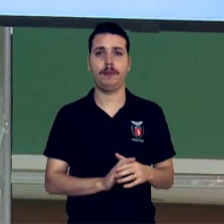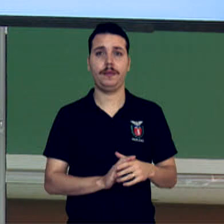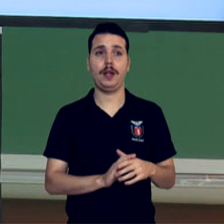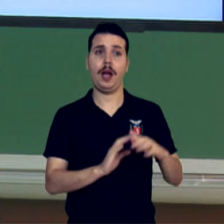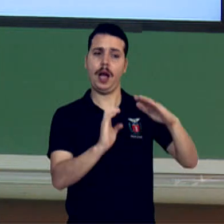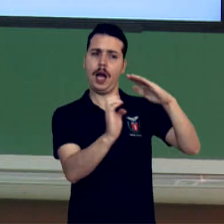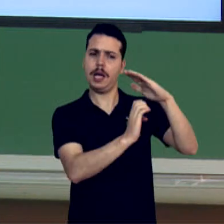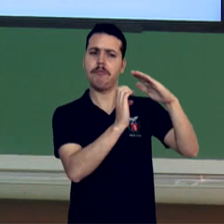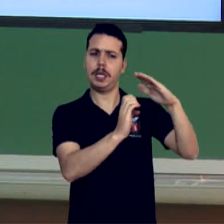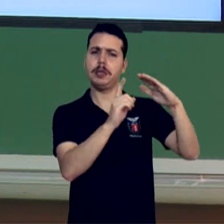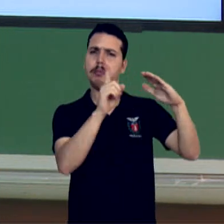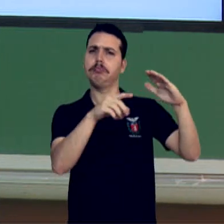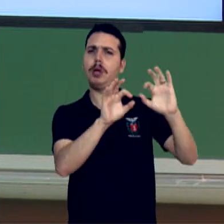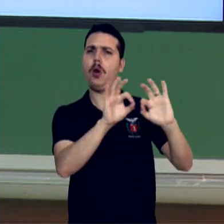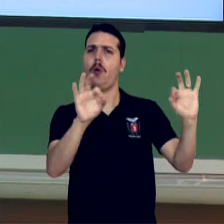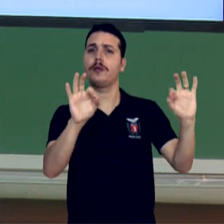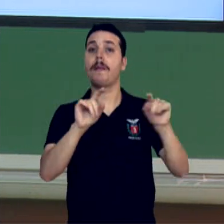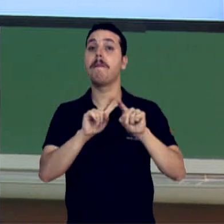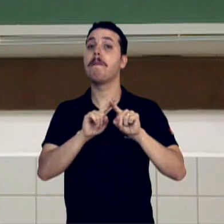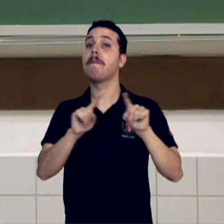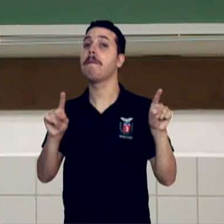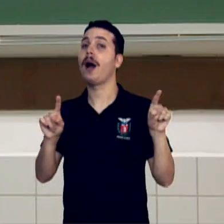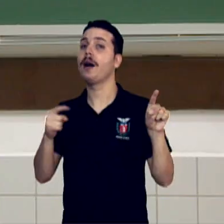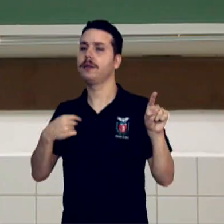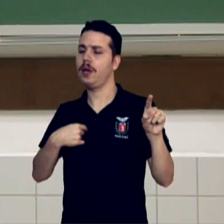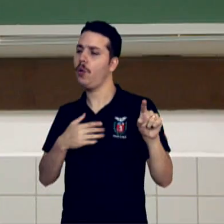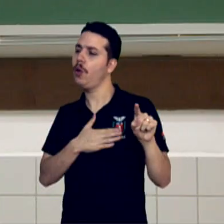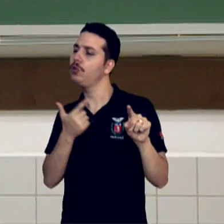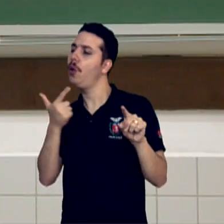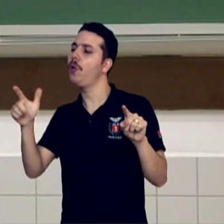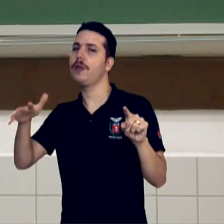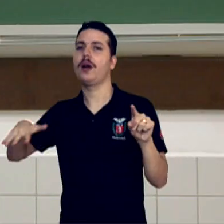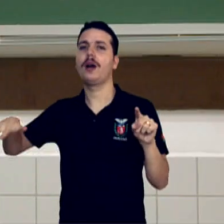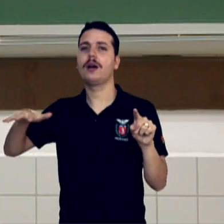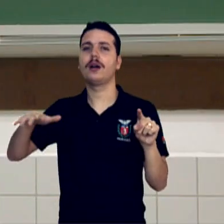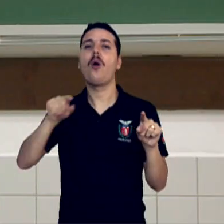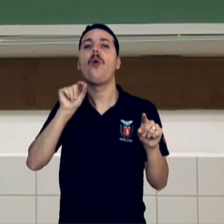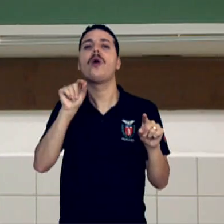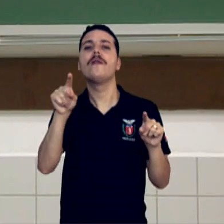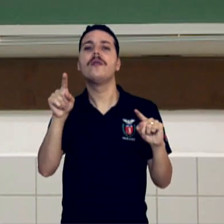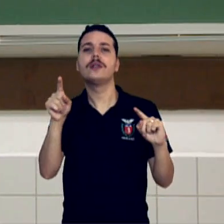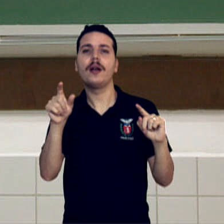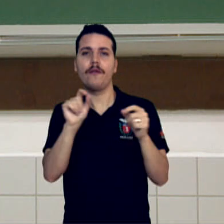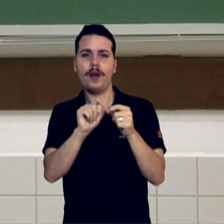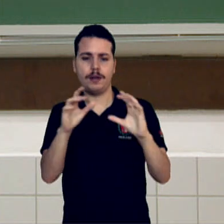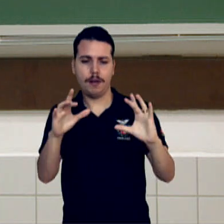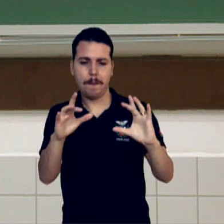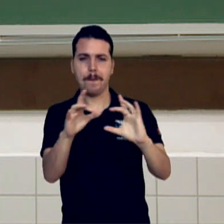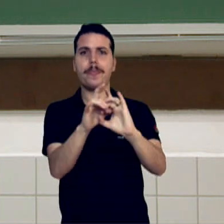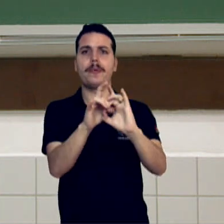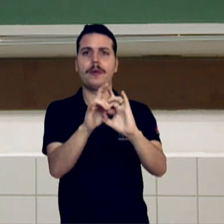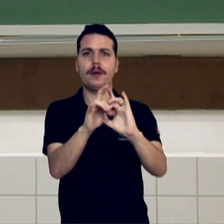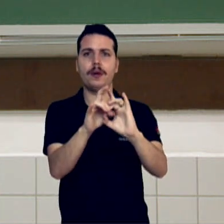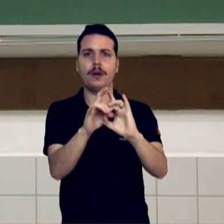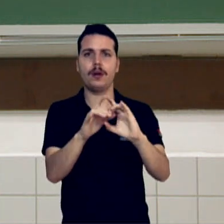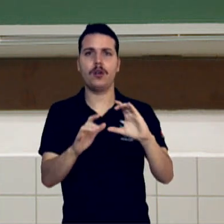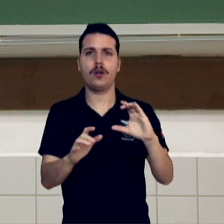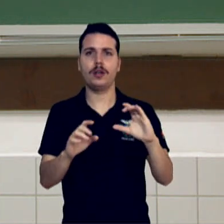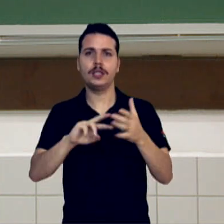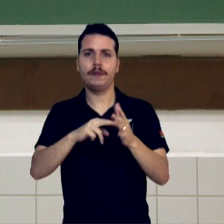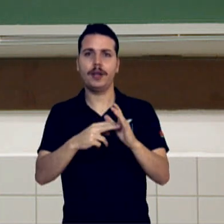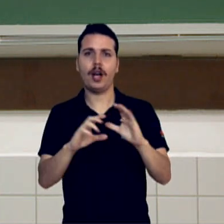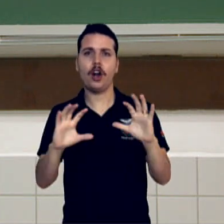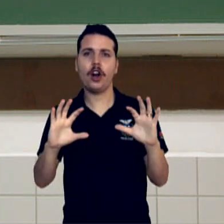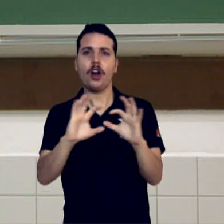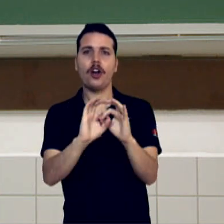ótima, mas gosto de outra área. O que você marcou aí como conectivo, como coordenação, aí,